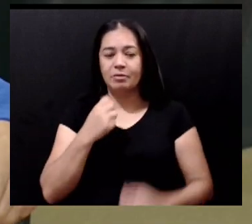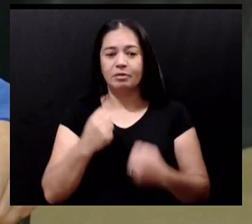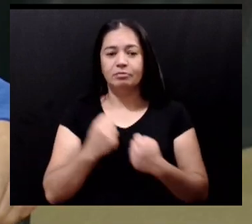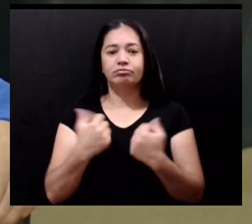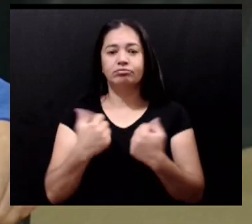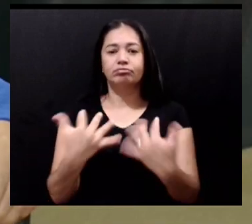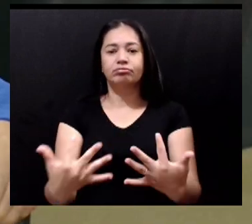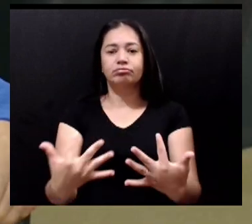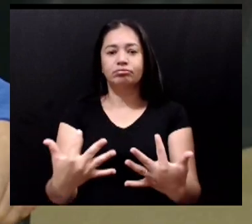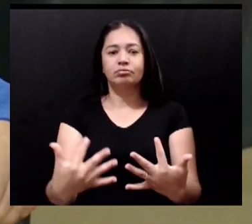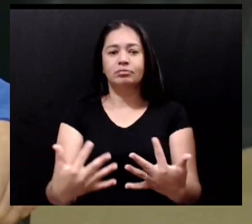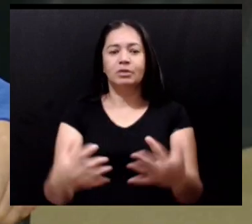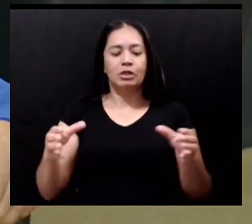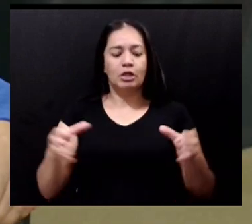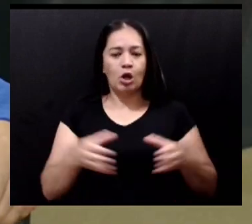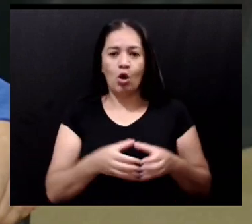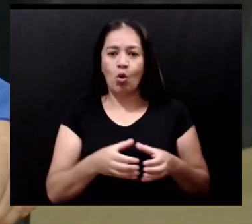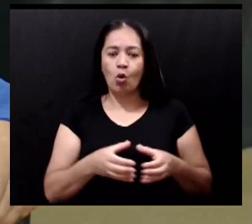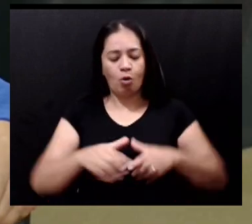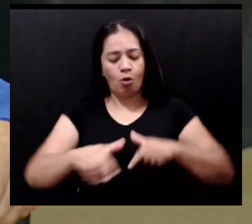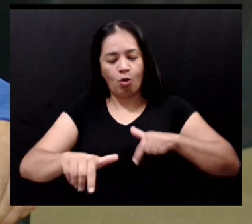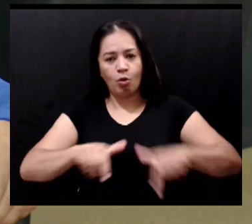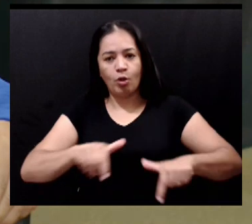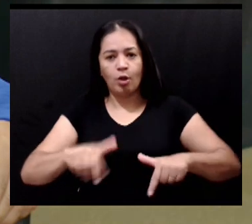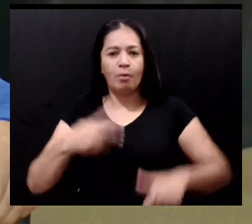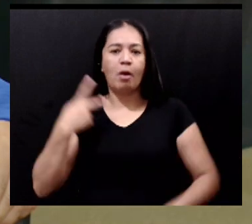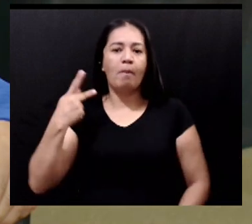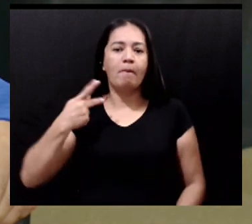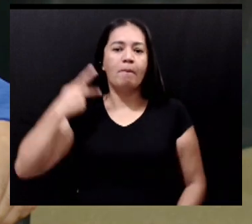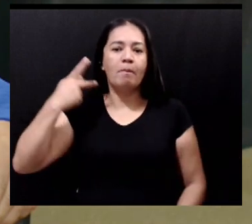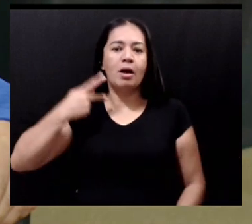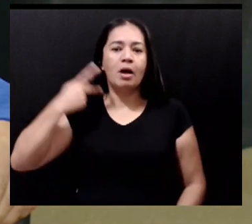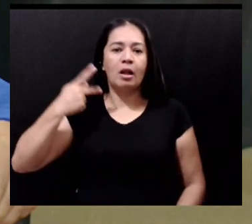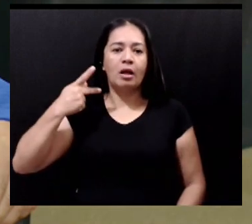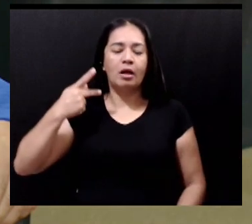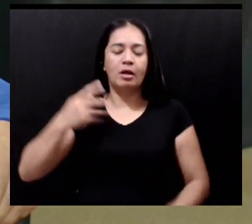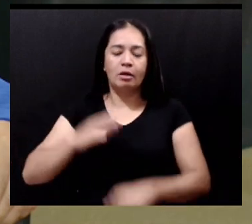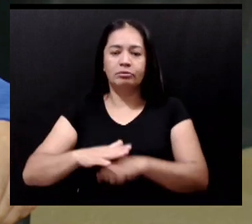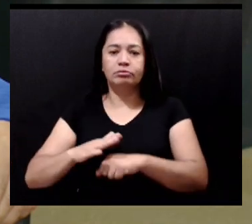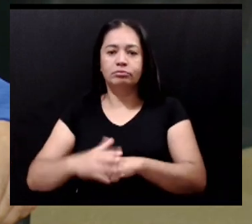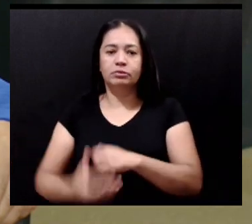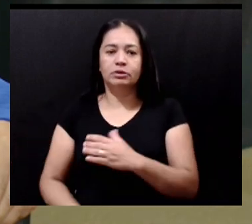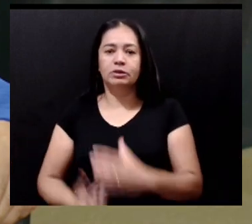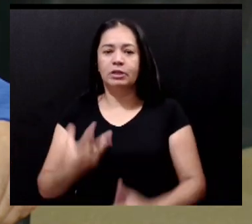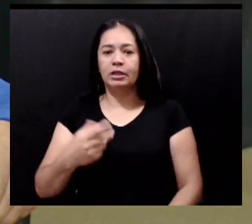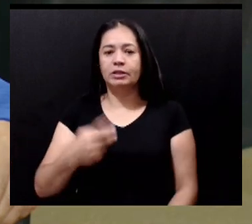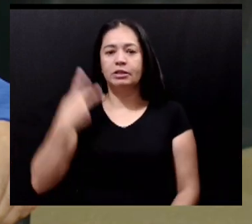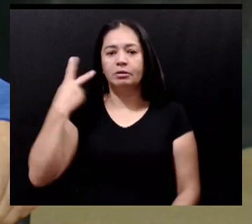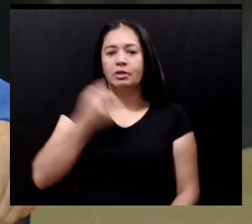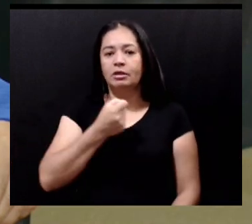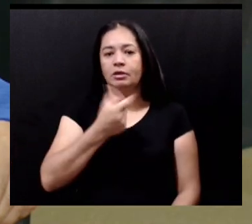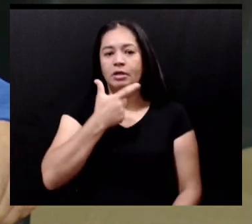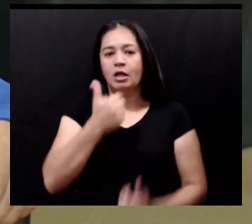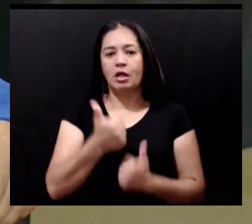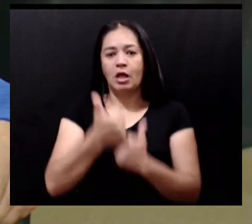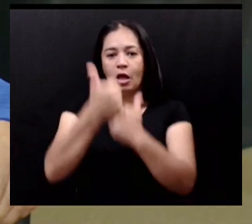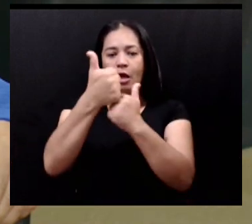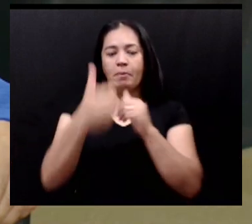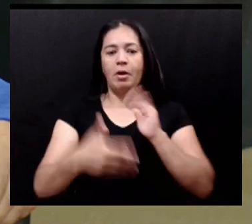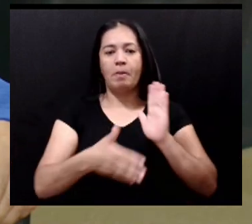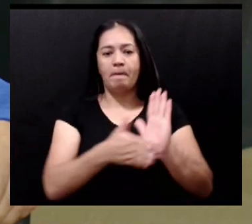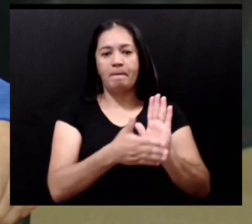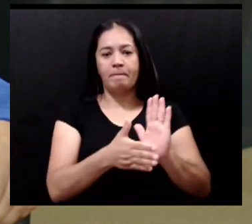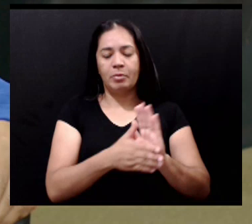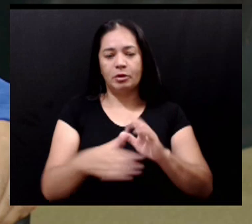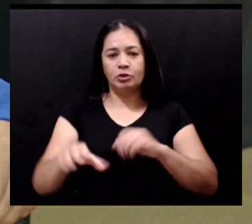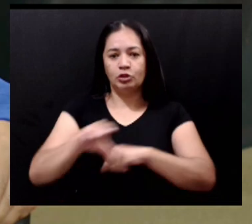as atividades da Frente Parlamentar, também criada pela vereadora, com apoio à proposta de emenda constitucional sobre o